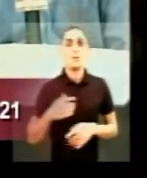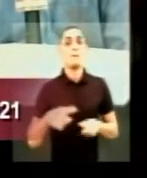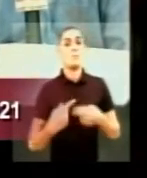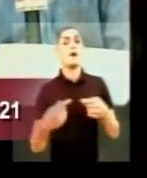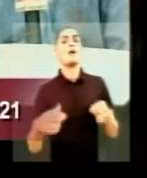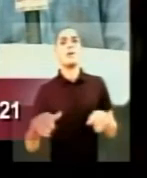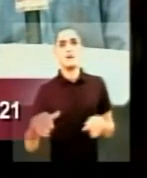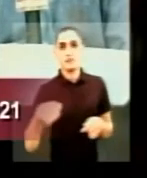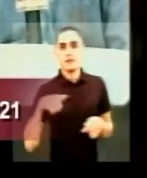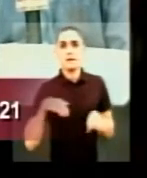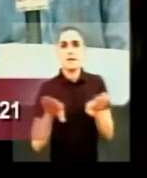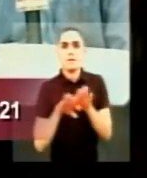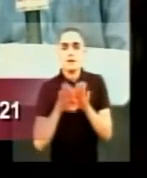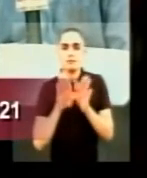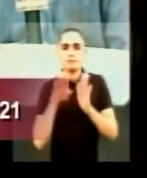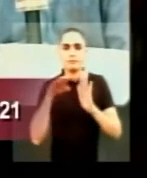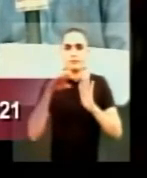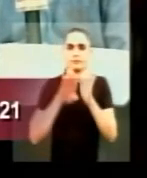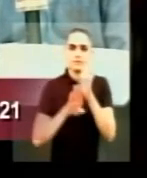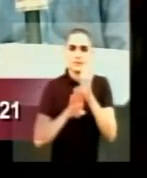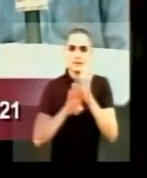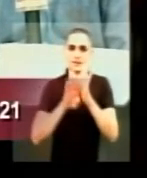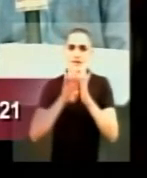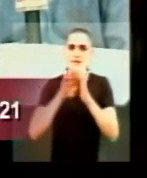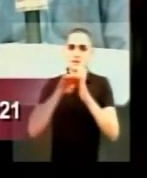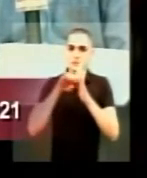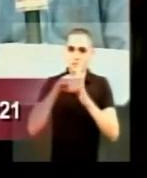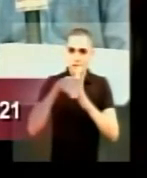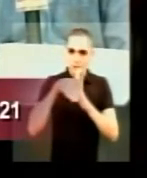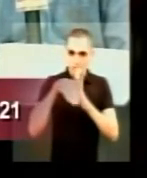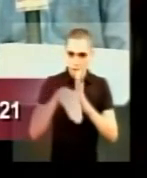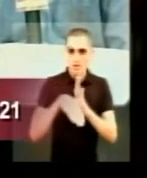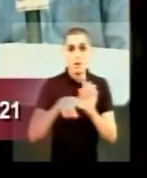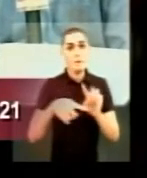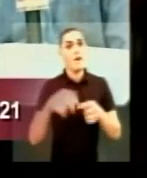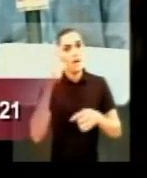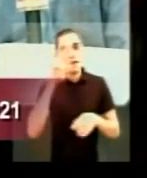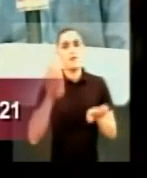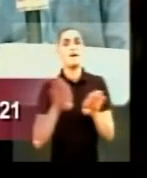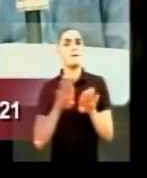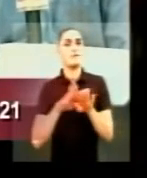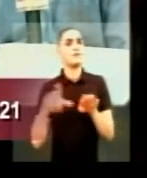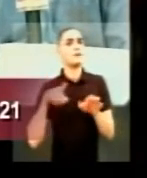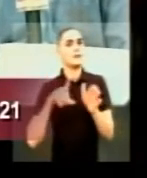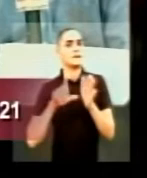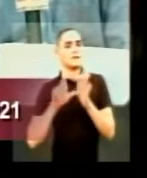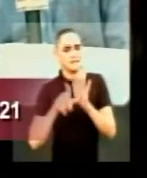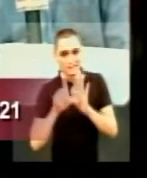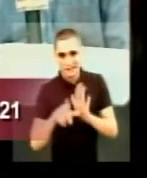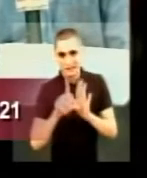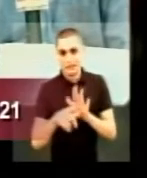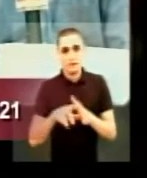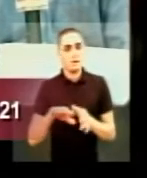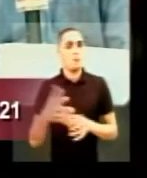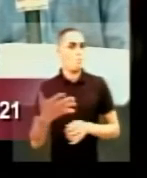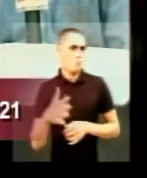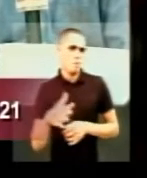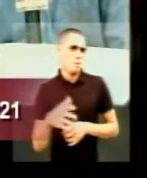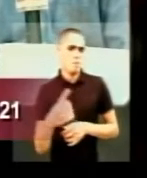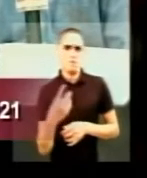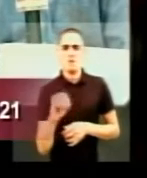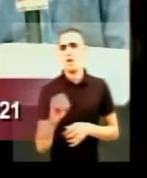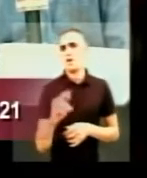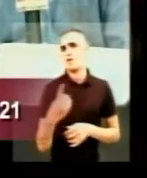de ascensão. Só lembrando que existe um delay, um atraso de pelo menos 10 a